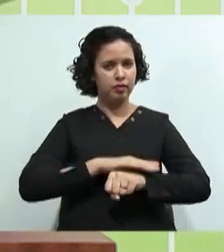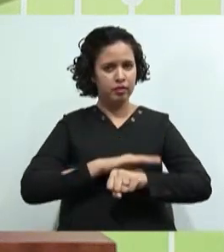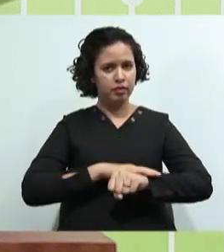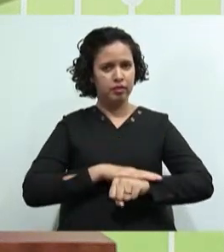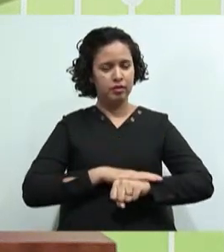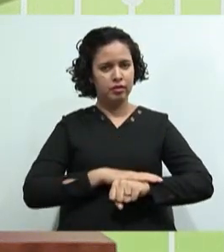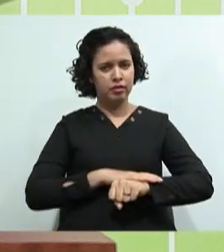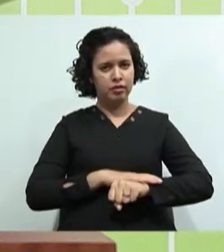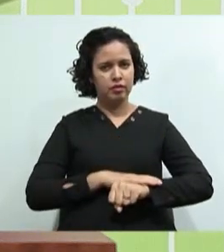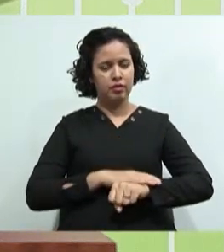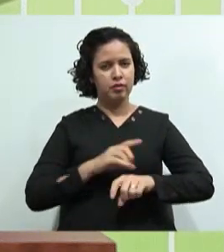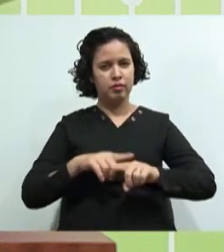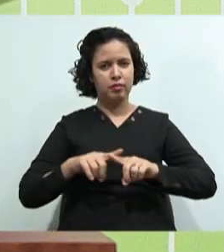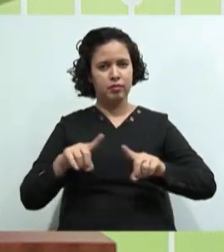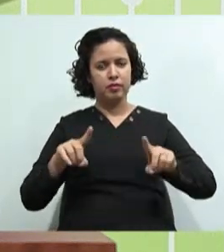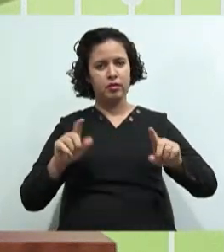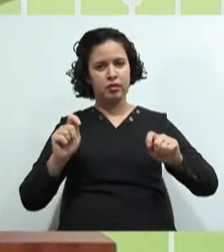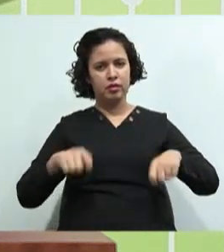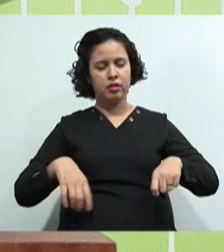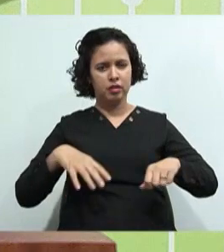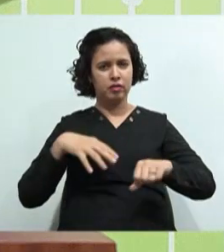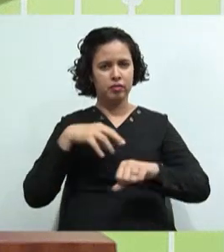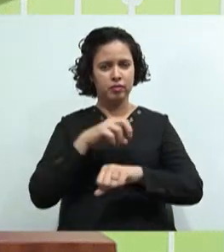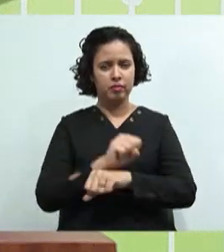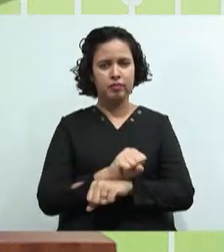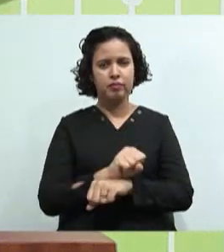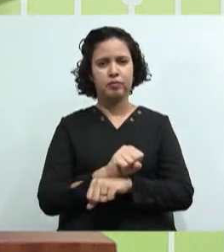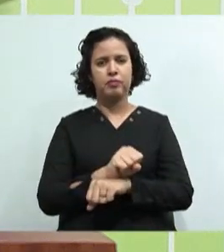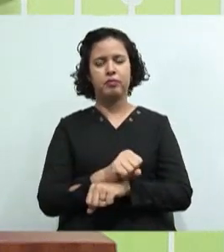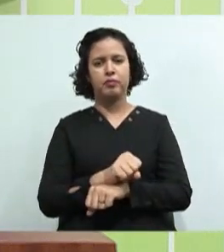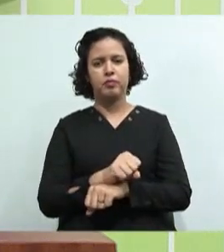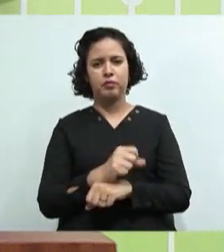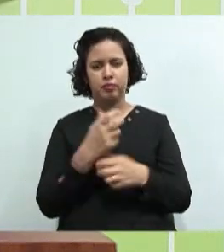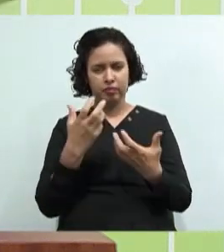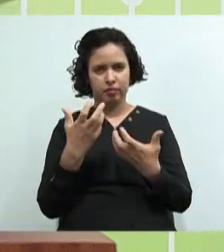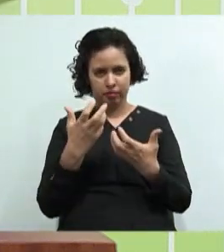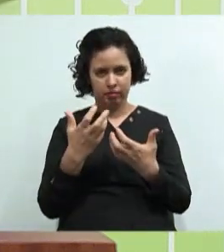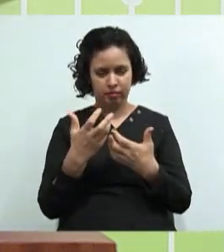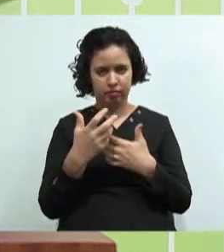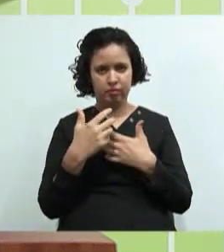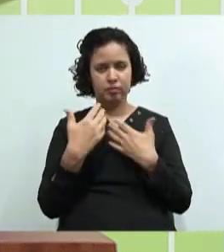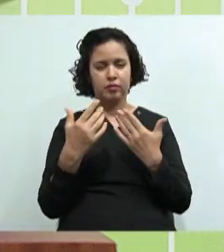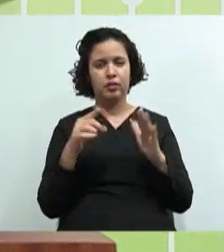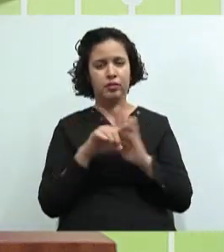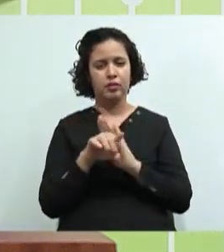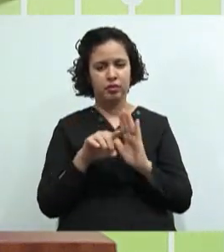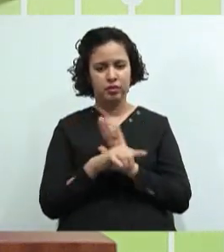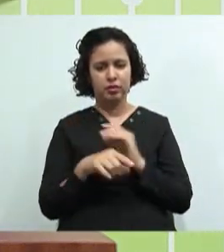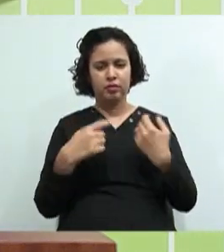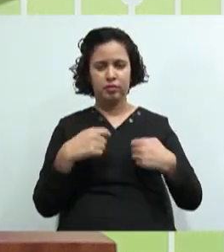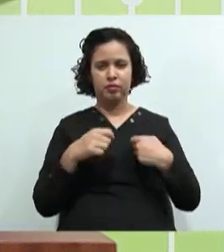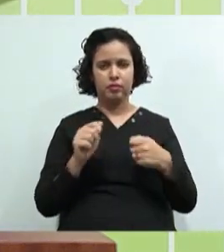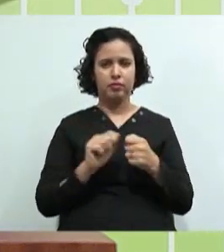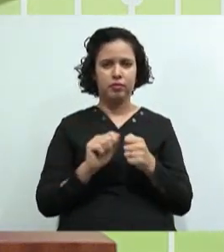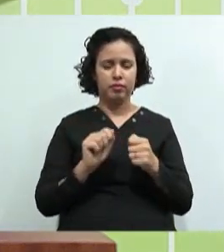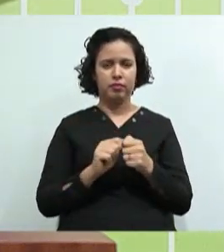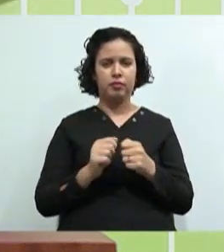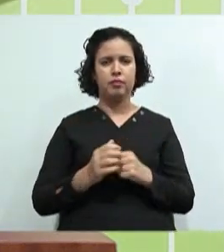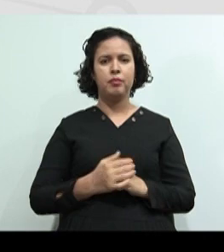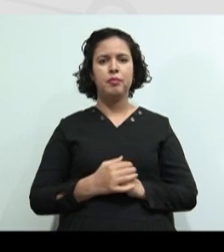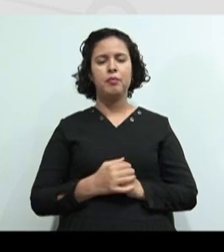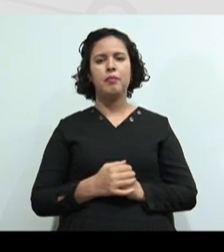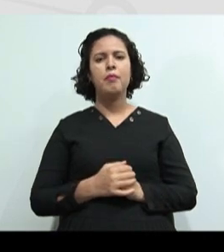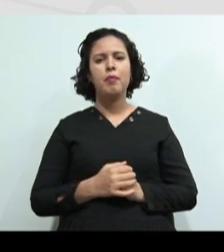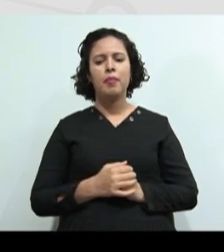tempo é algo mensurável? Você consegue comprar o carro que você quer? São perguntas que você deve fazer, tá bom? Coloca na questão